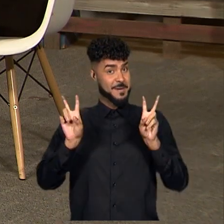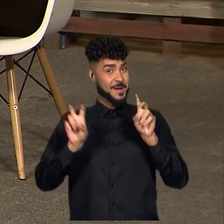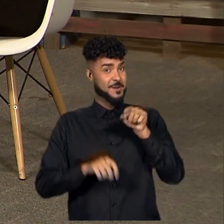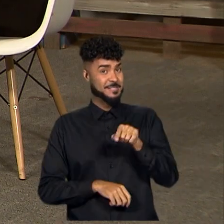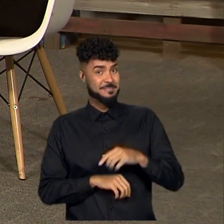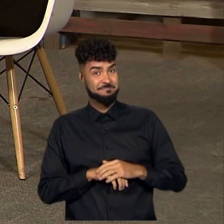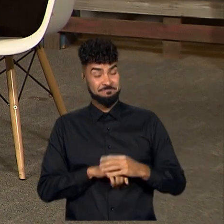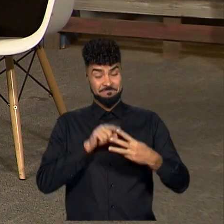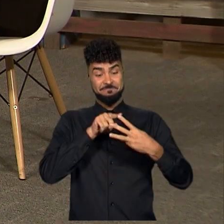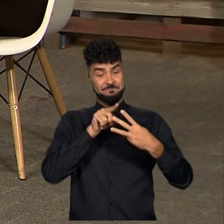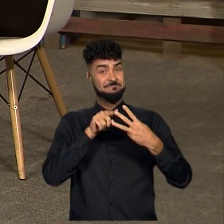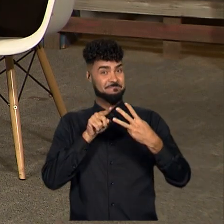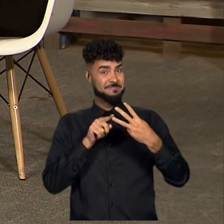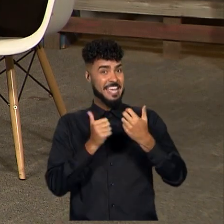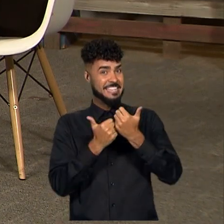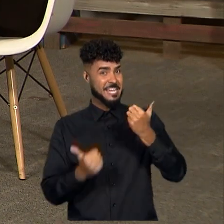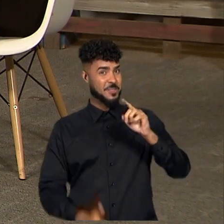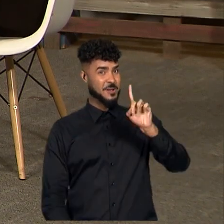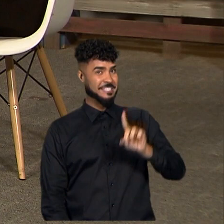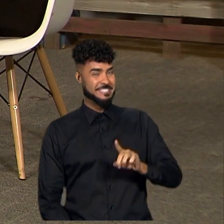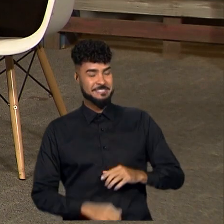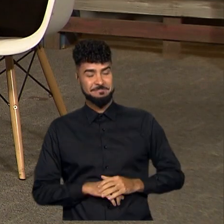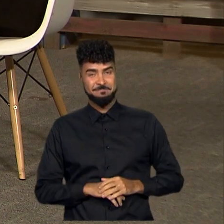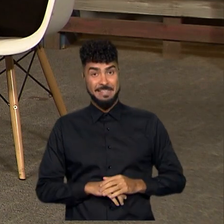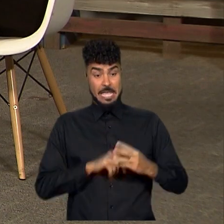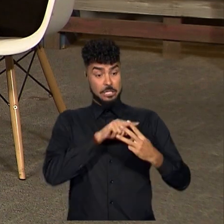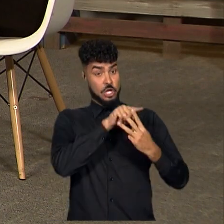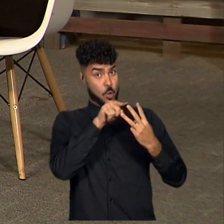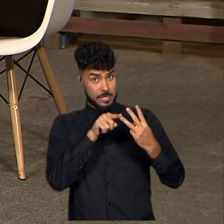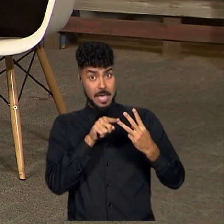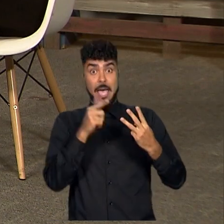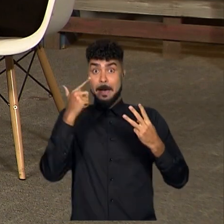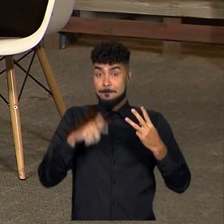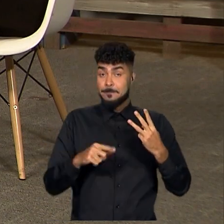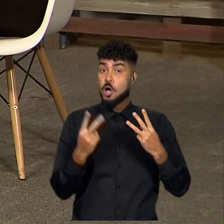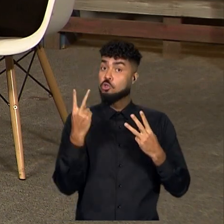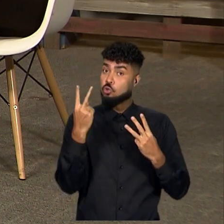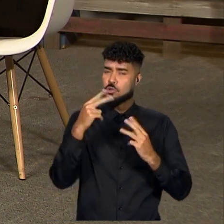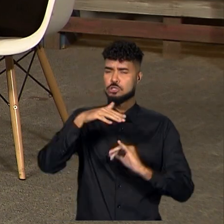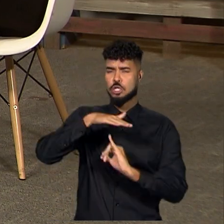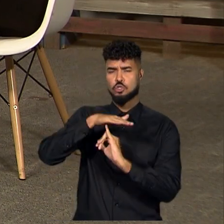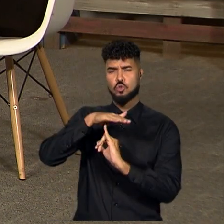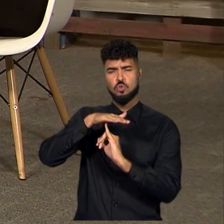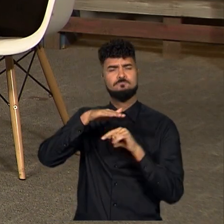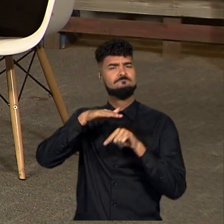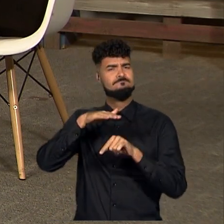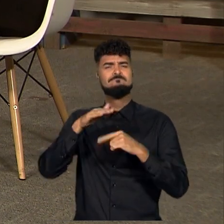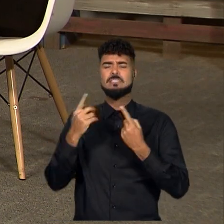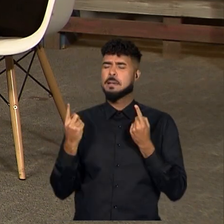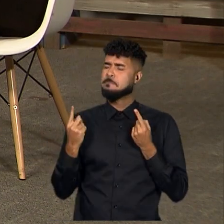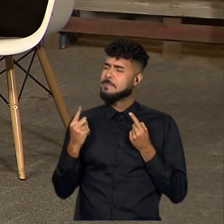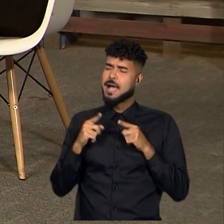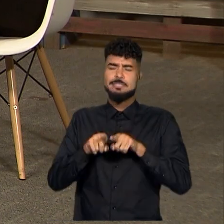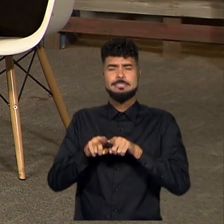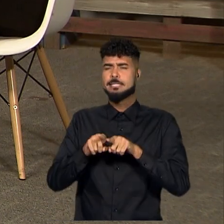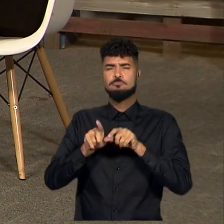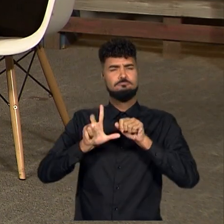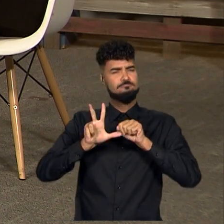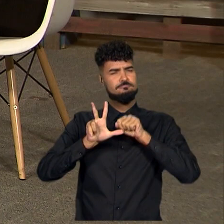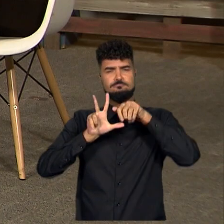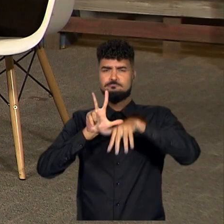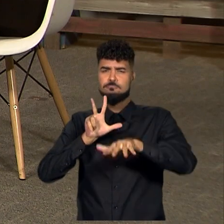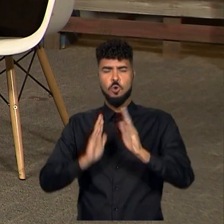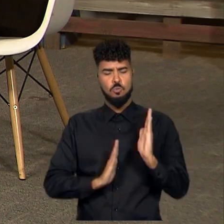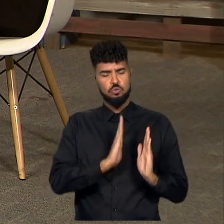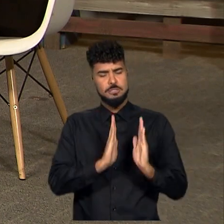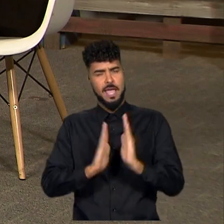são as nossas 3 diretorias. Mas, para além das diretorias, nós temos 2 institutos que são nossos parceiros demais desse processo